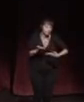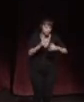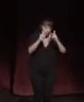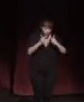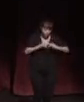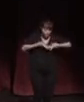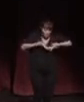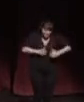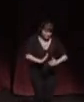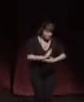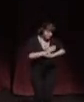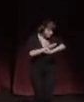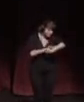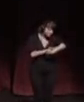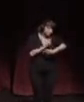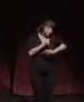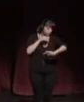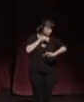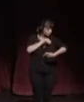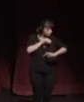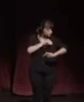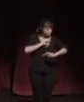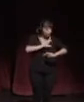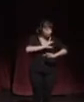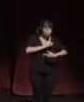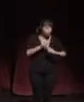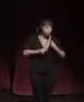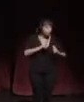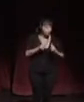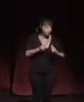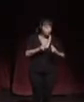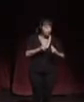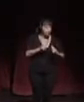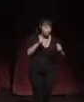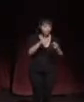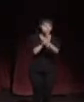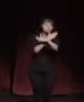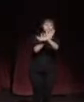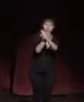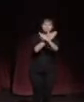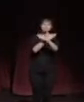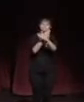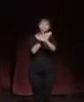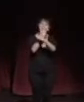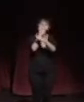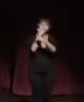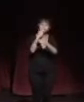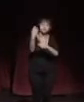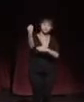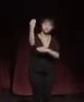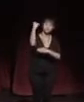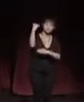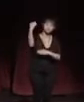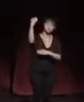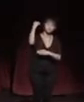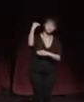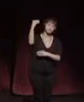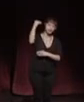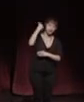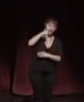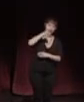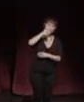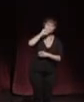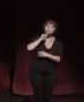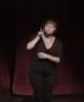que acaba de nascer, aquele que chegou ao mundo e está perdido no nada até que ele ouve a voz da sua mãe e a